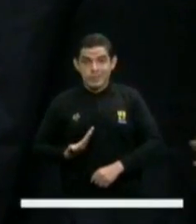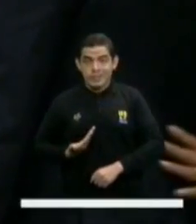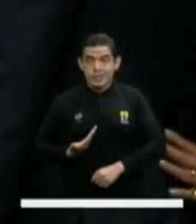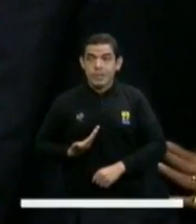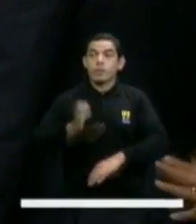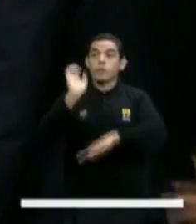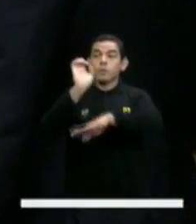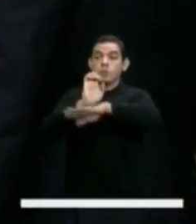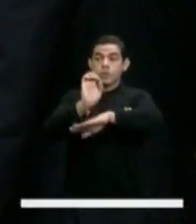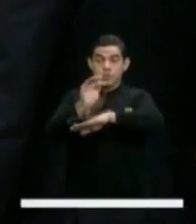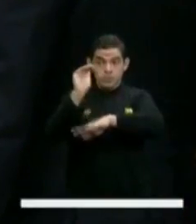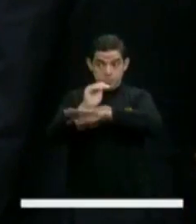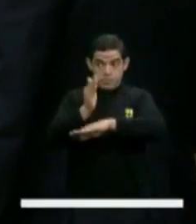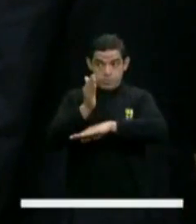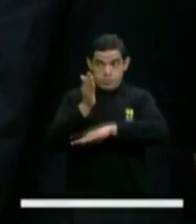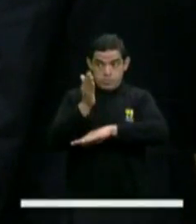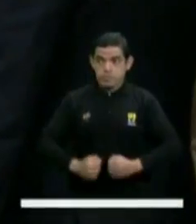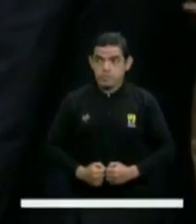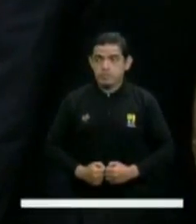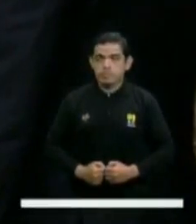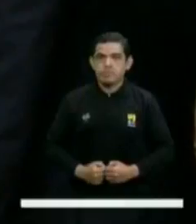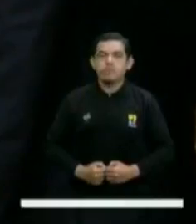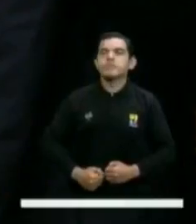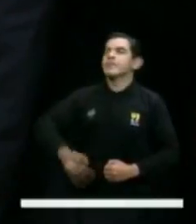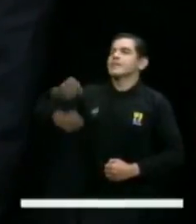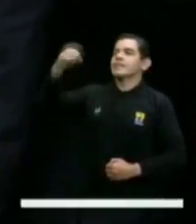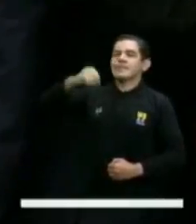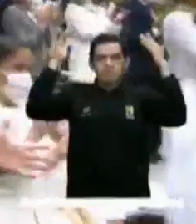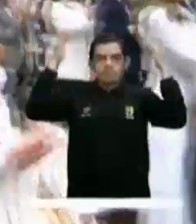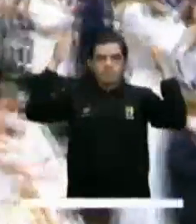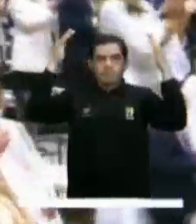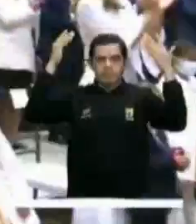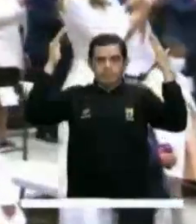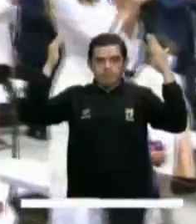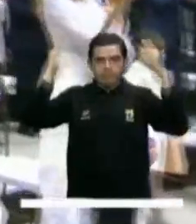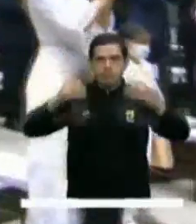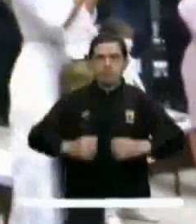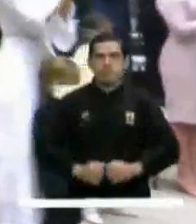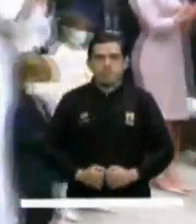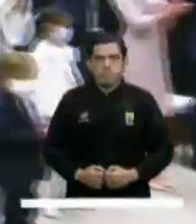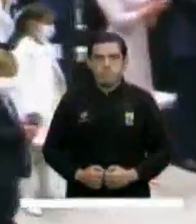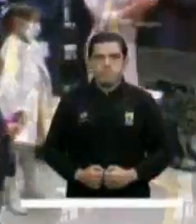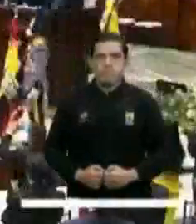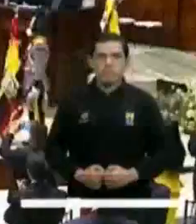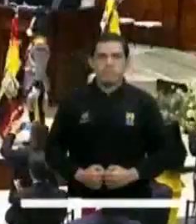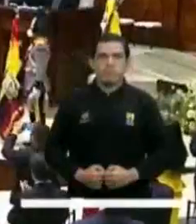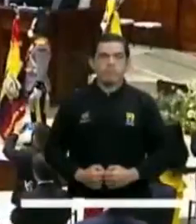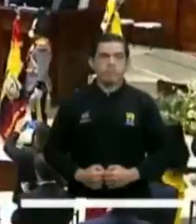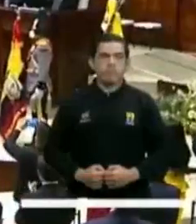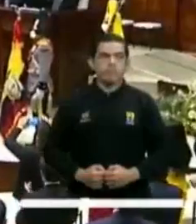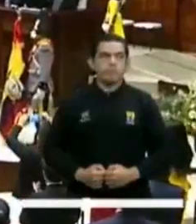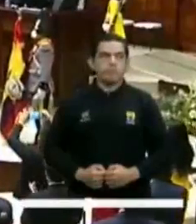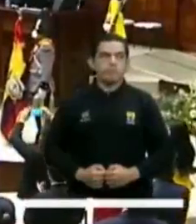e o colar da ordem Nacional ao mérito curam a cerimônia foi acompanhada por autoridades